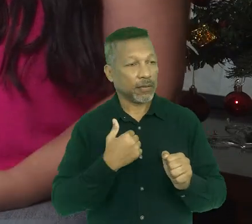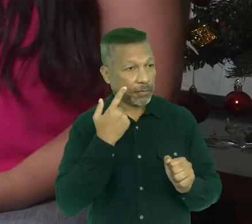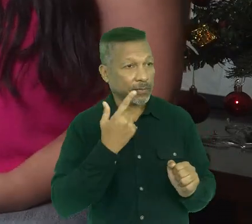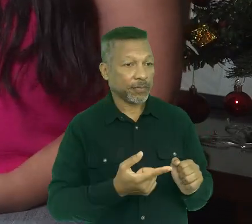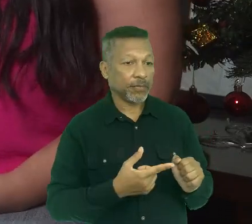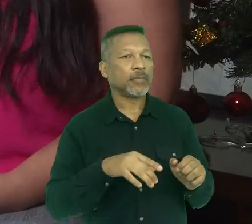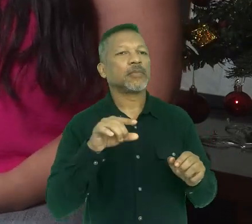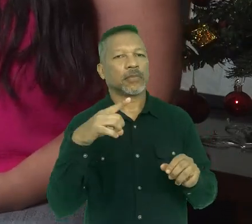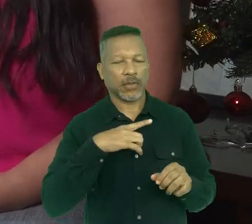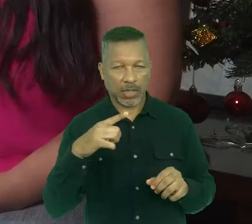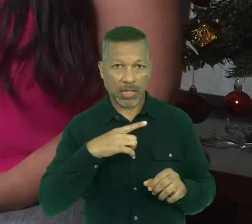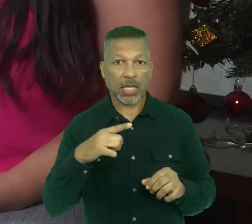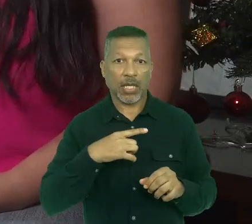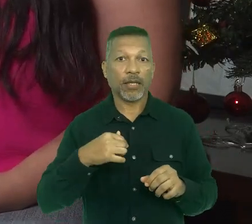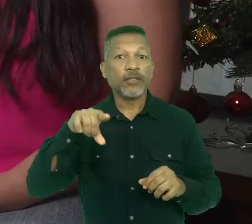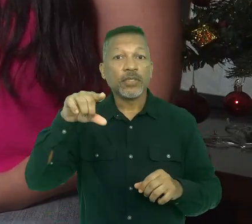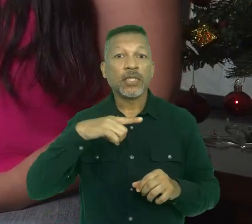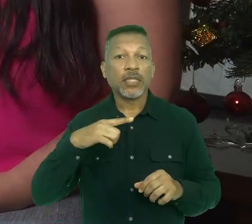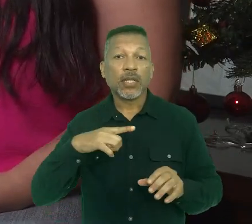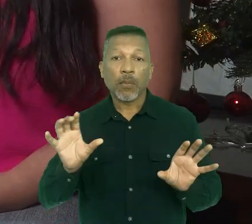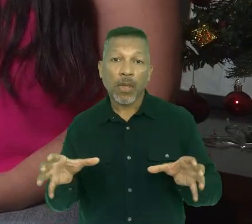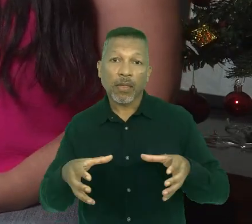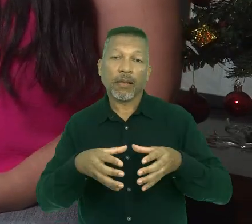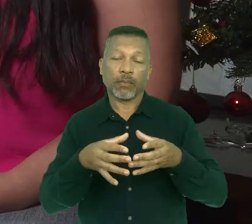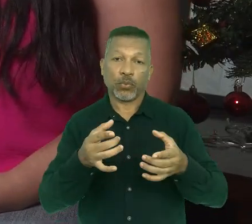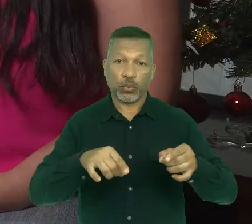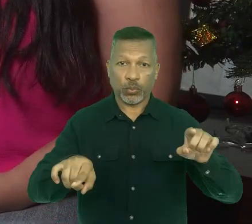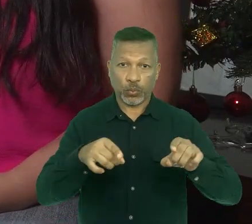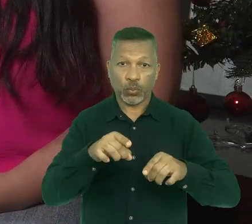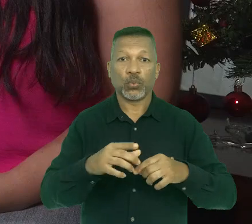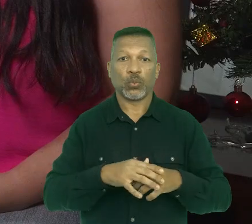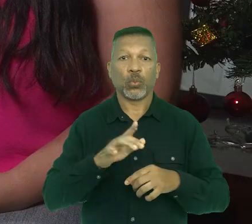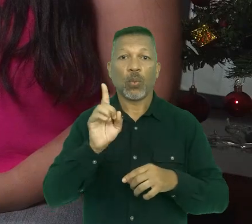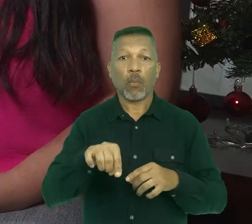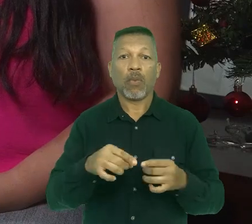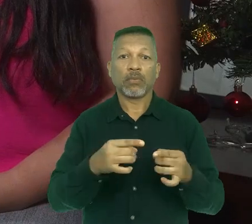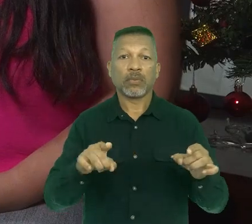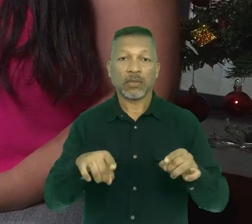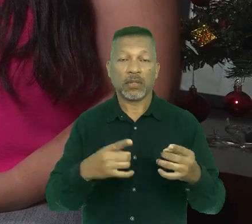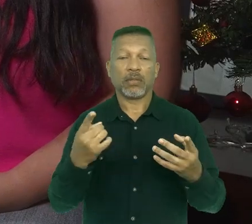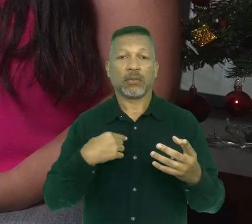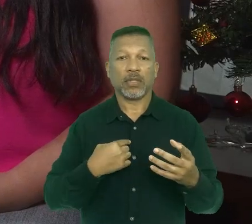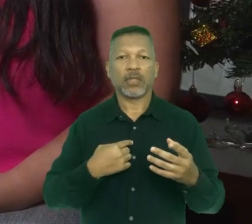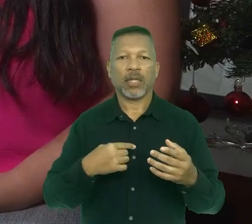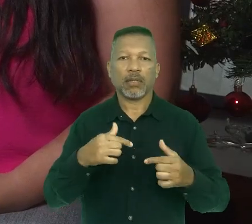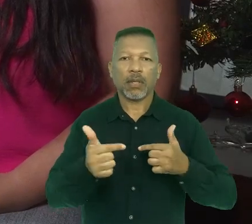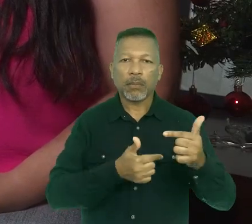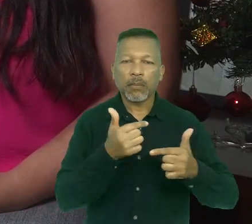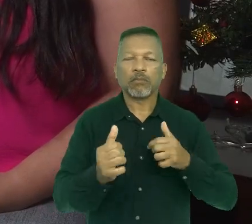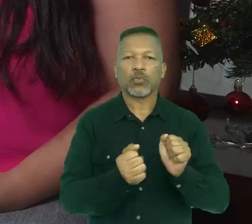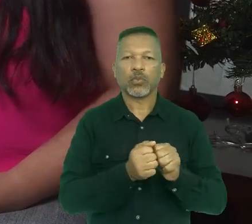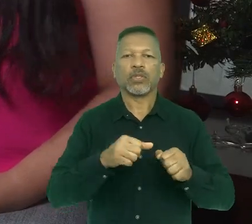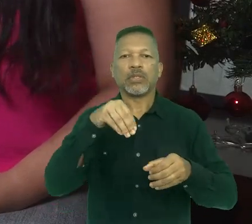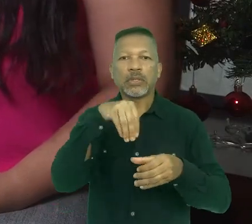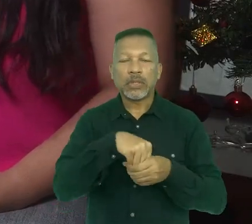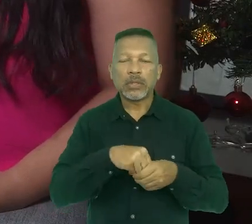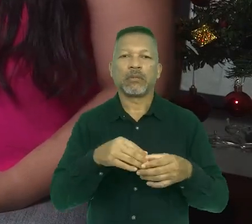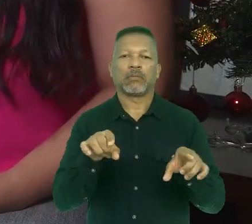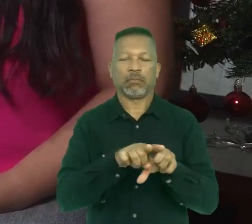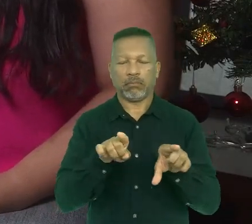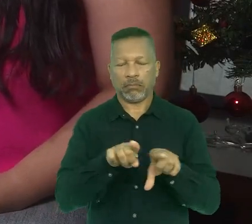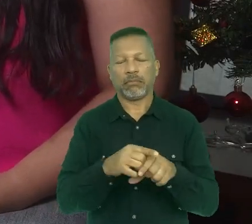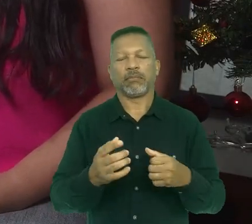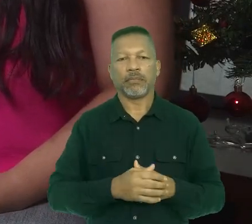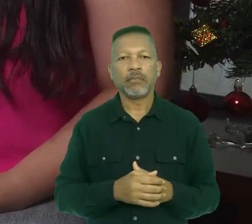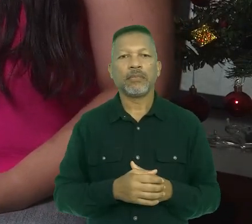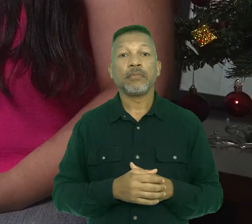apresentações na cidade. Tem, né, a gente tem uma equipe de músicos, uma equipe, né, de produção que trabalha com a gente internamente.